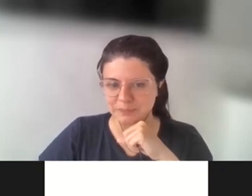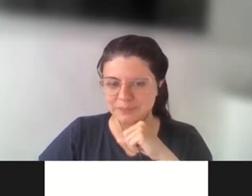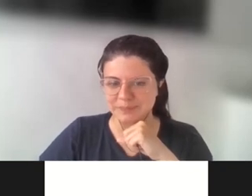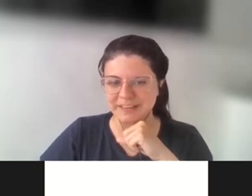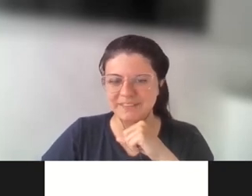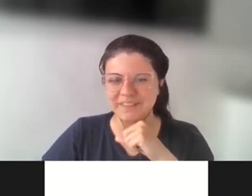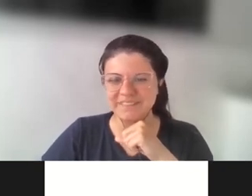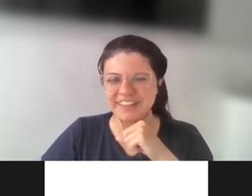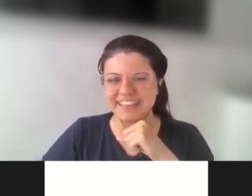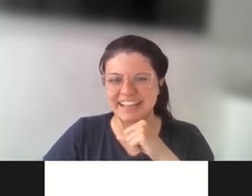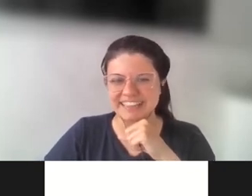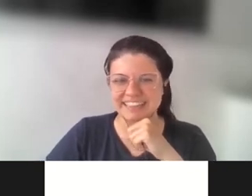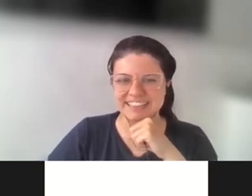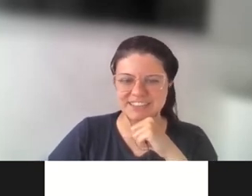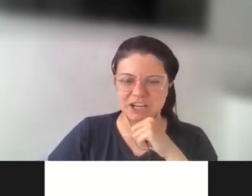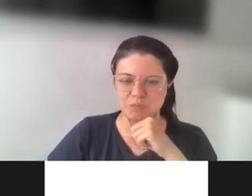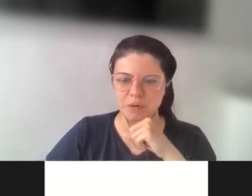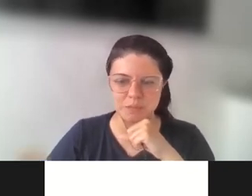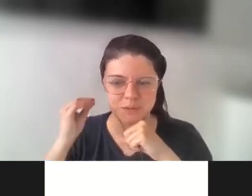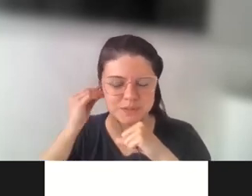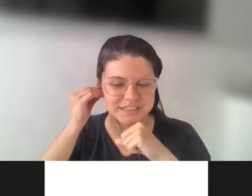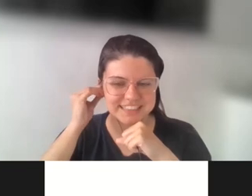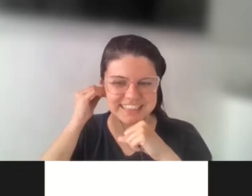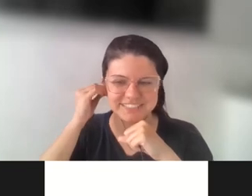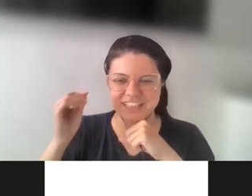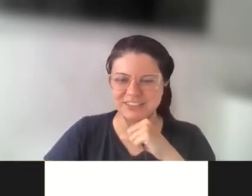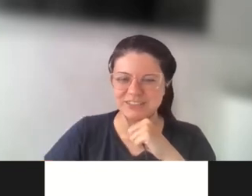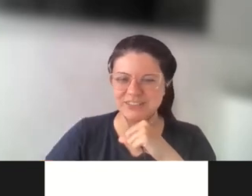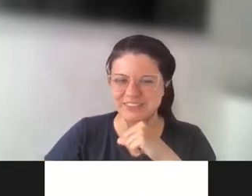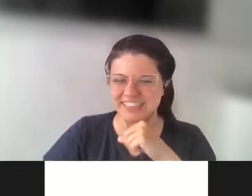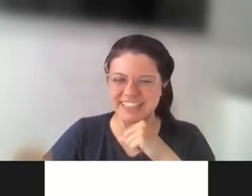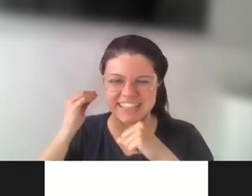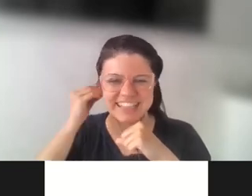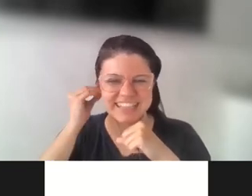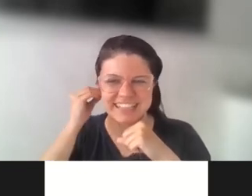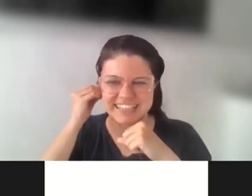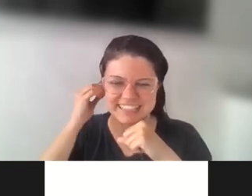Tá, João, então. Obrigada, tá, Carolina? Obrigada. Tchau, tchau. Bom almoço. Prazer. Para todo mundo. Tchau,